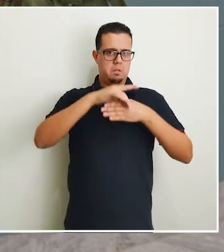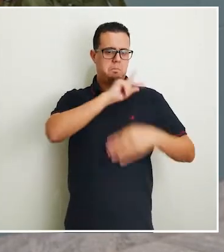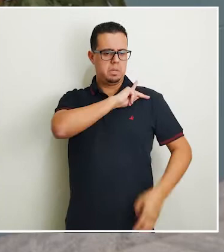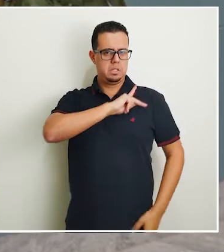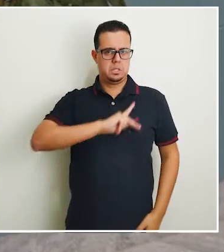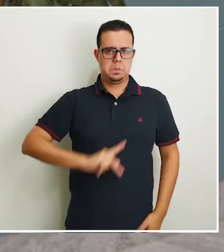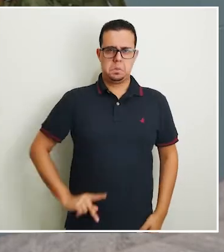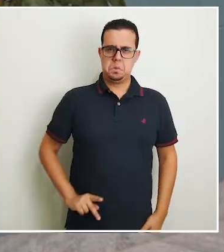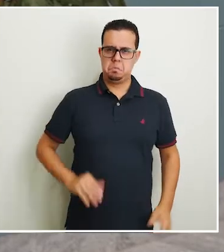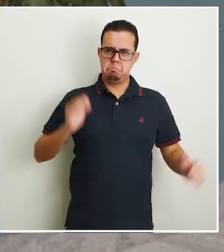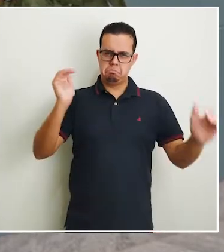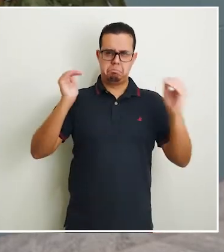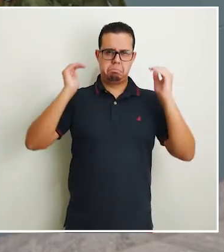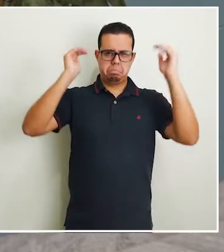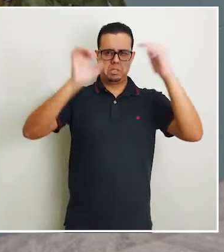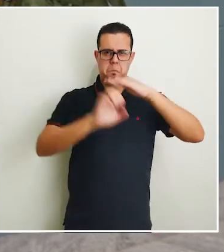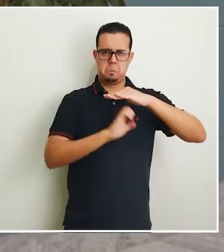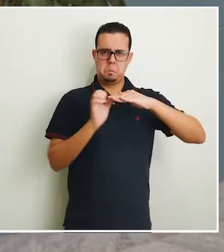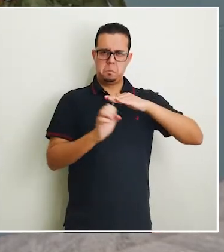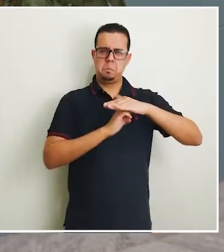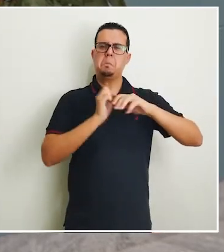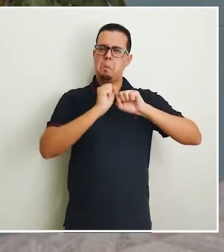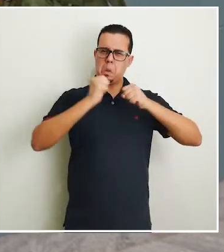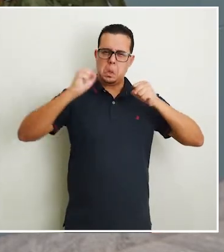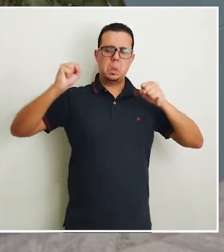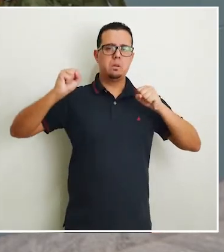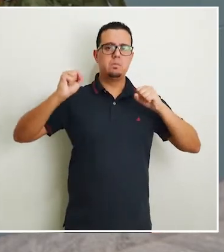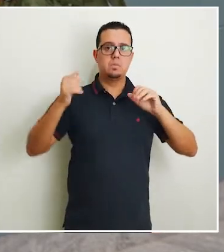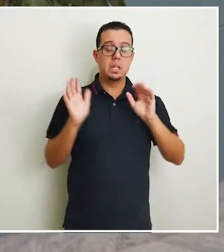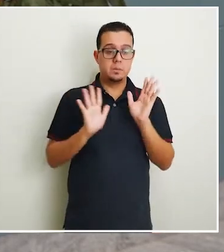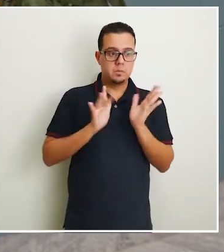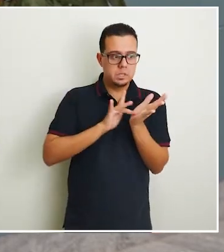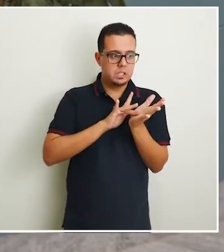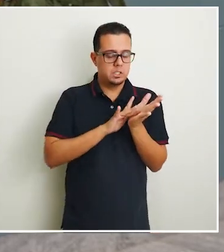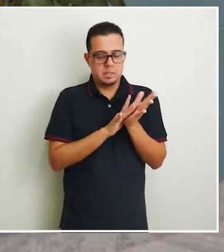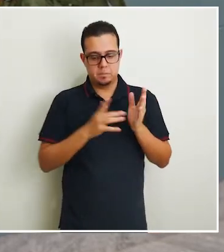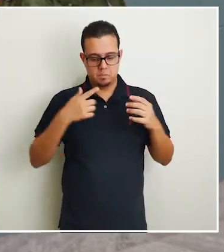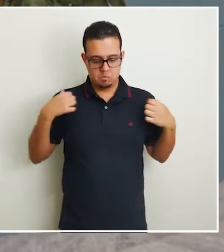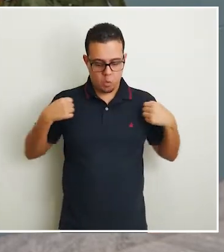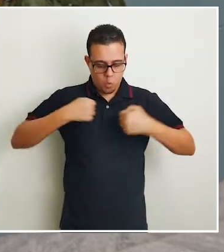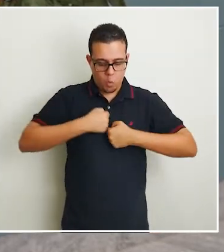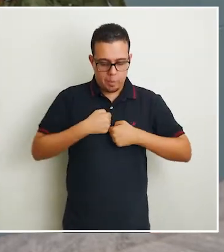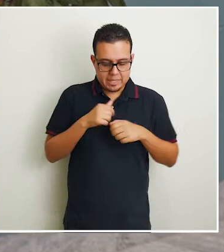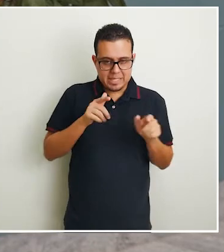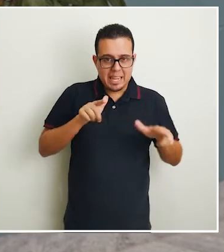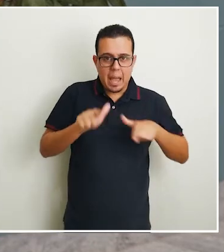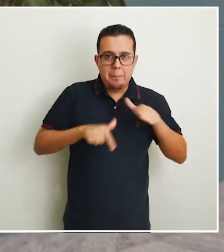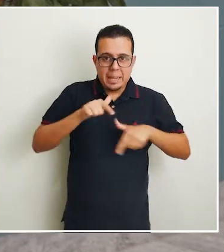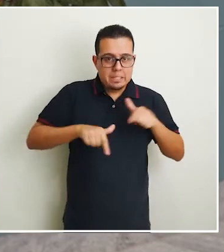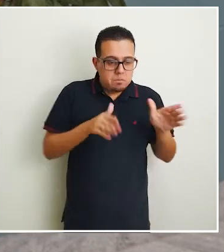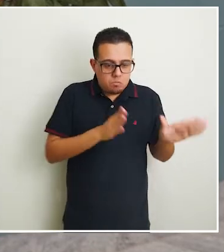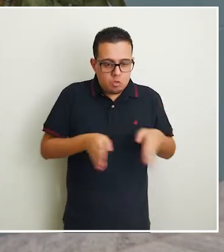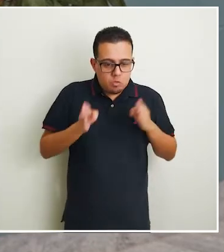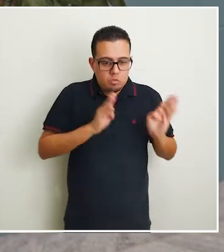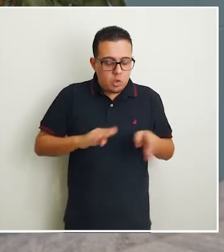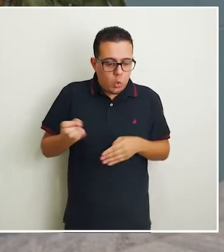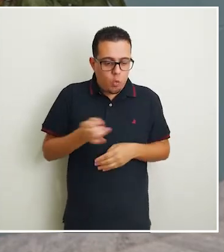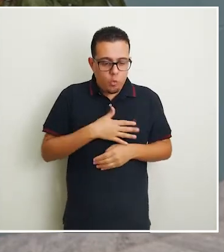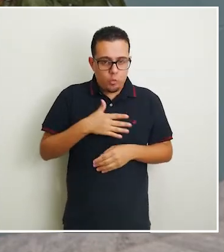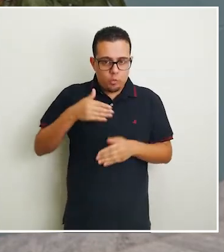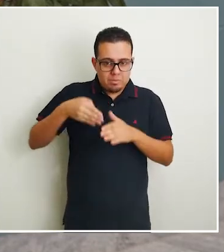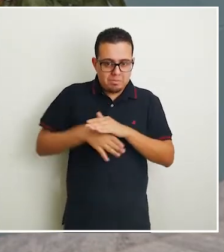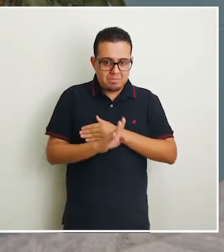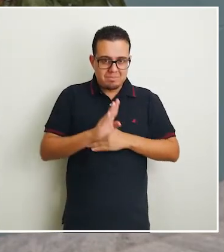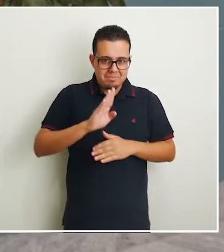alta cúpula de uma empresa bem grande, se disfarçava de um operário e ia para o chão de fábrica. E ele parecia um novato ali na